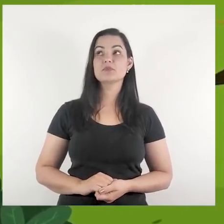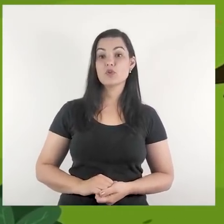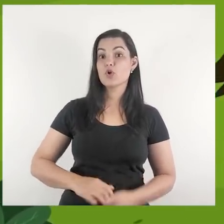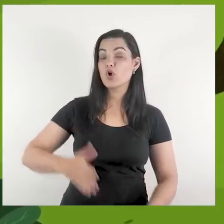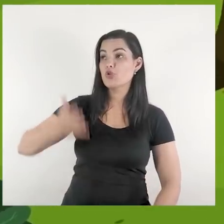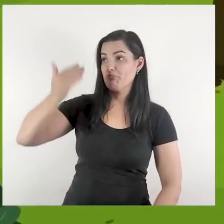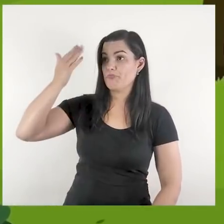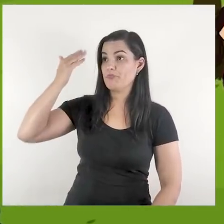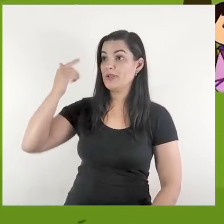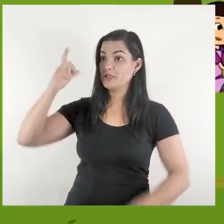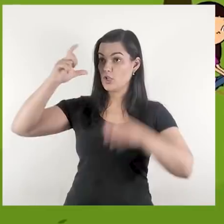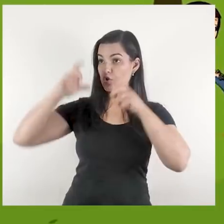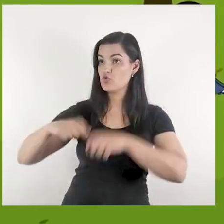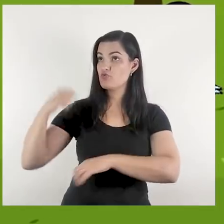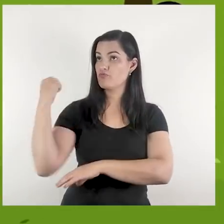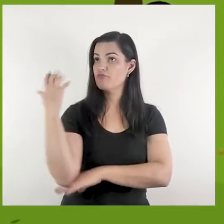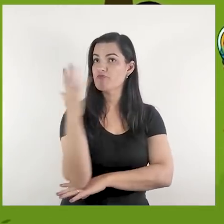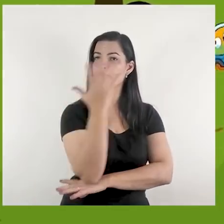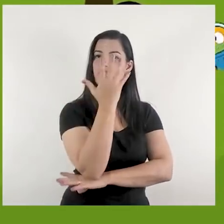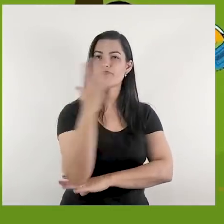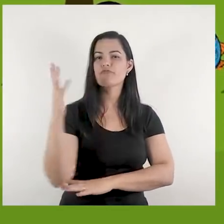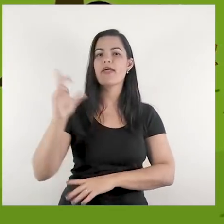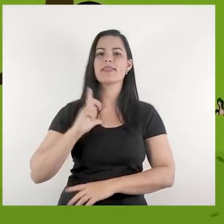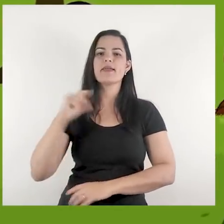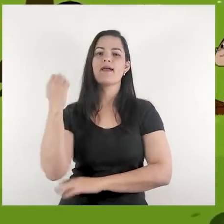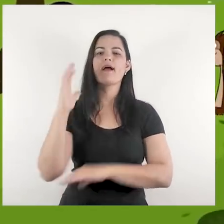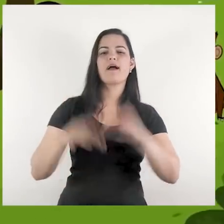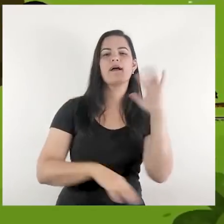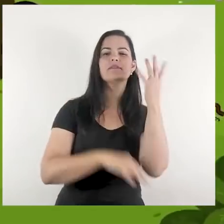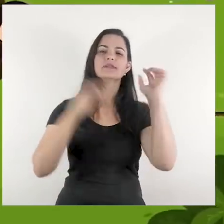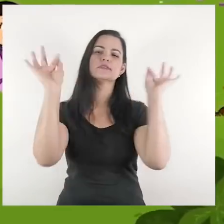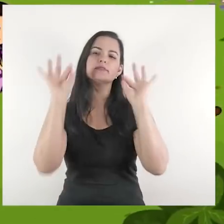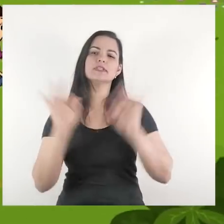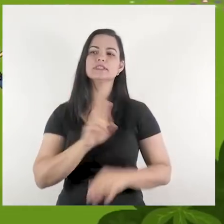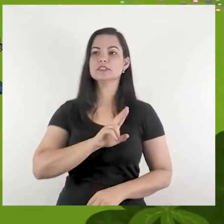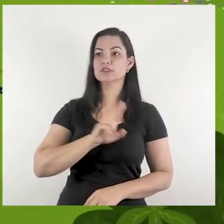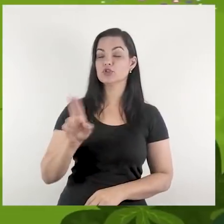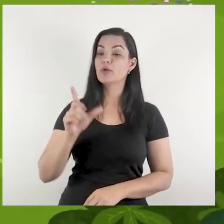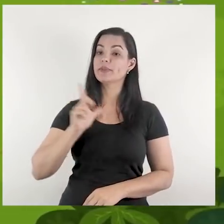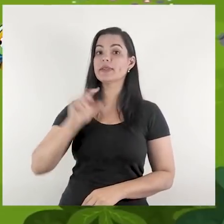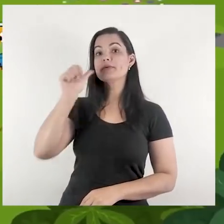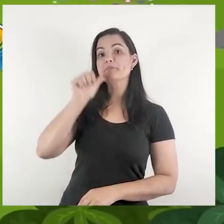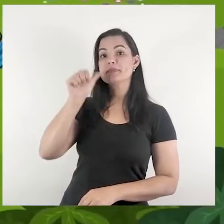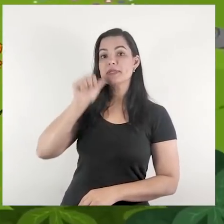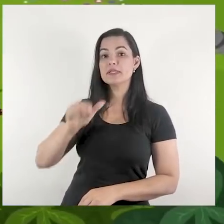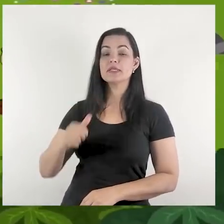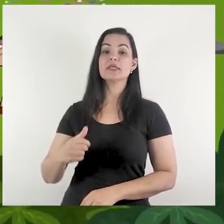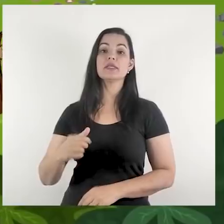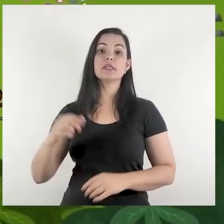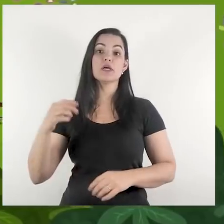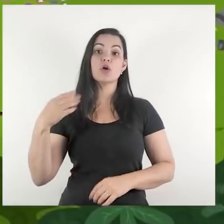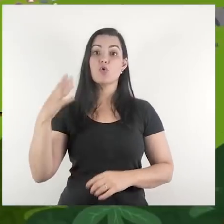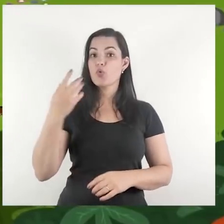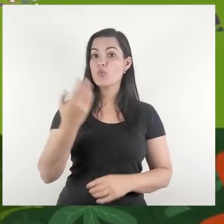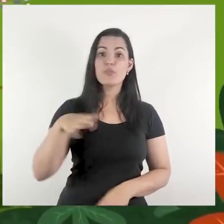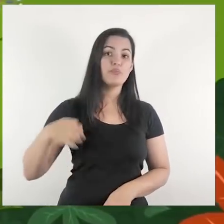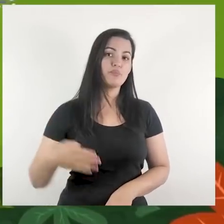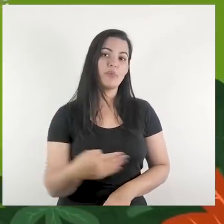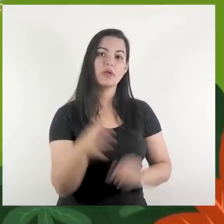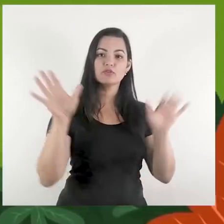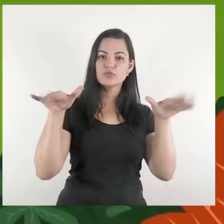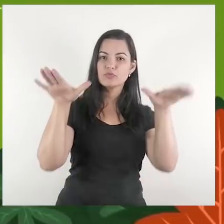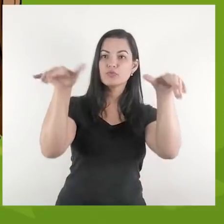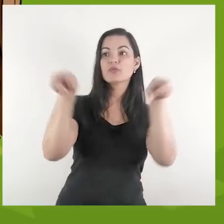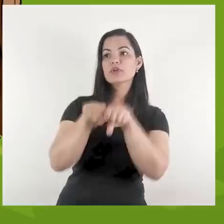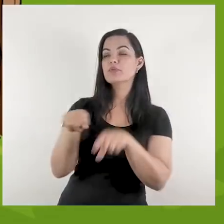Era uma vez um parque chamado Parque das Árvores Felizes, onde viviam uma menina, um peixe voador e um macaco